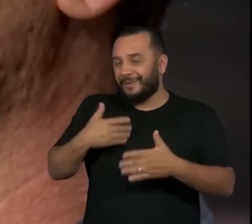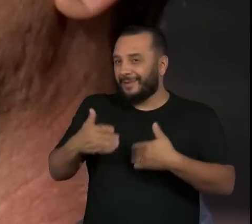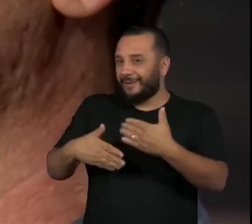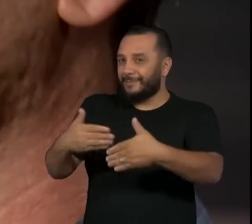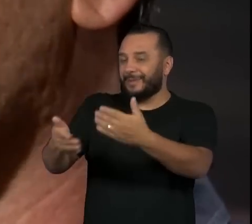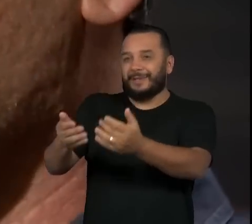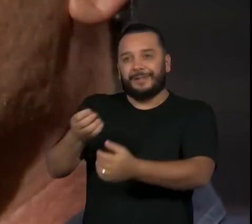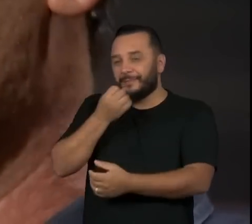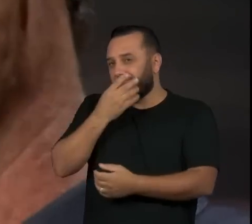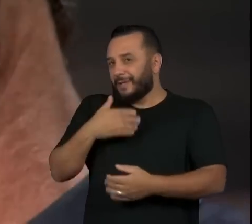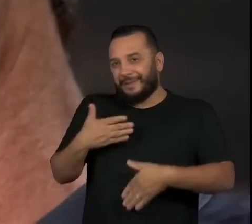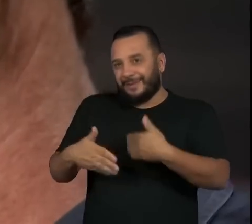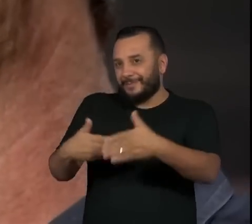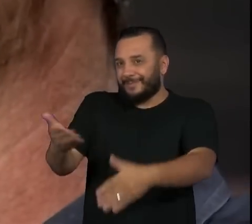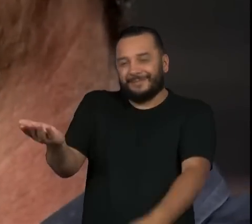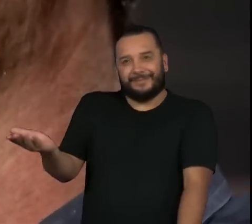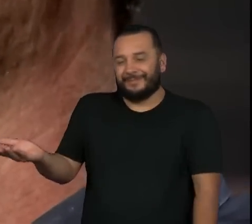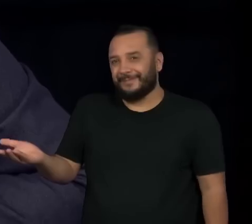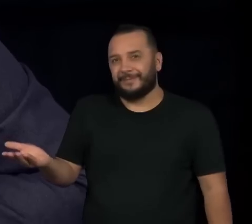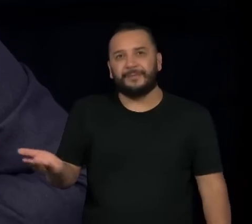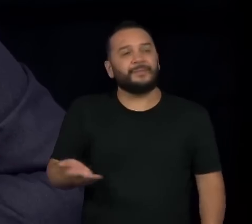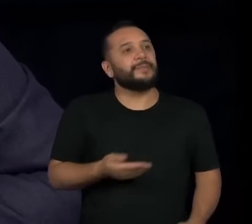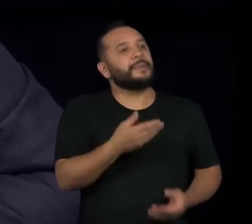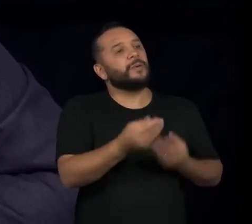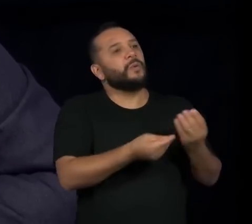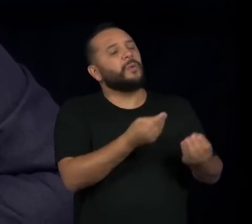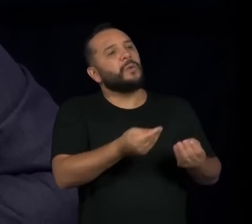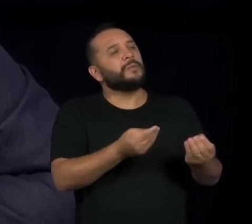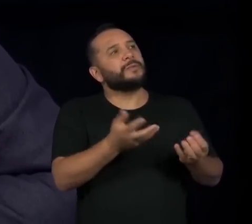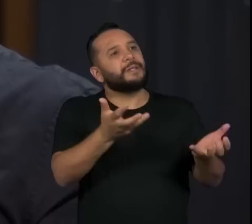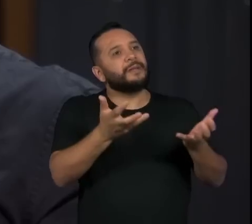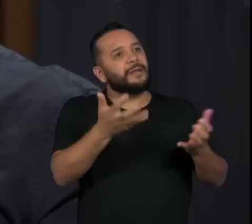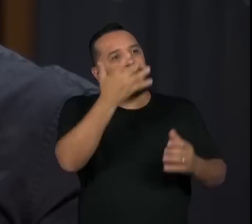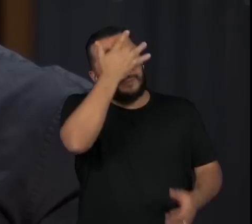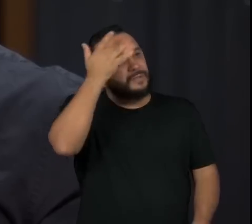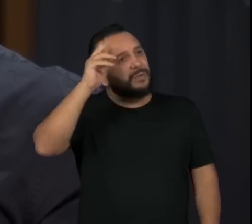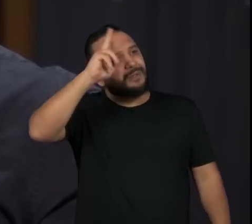caminhando. Está caminhando. E como você quer ser lembrado?